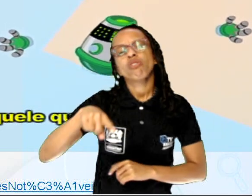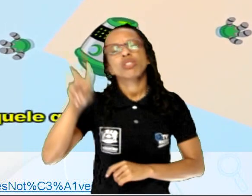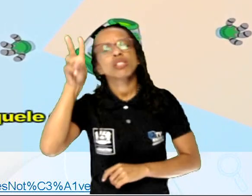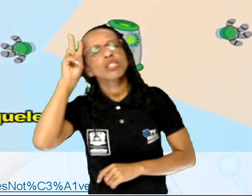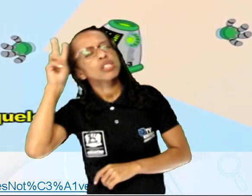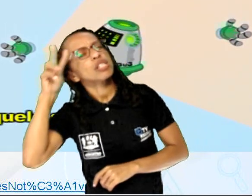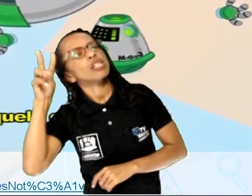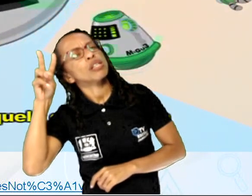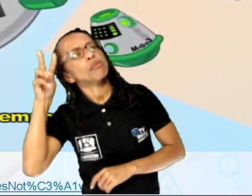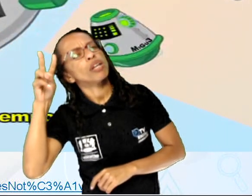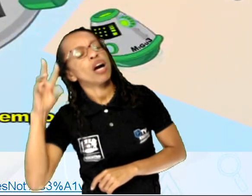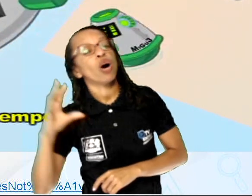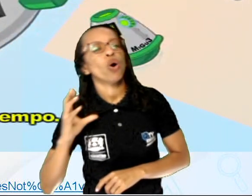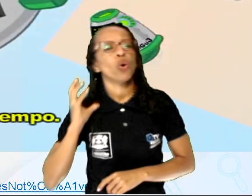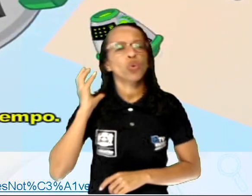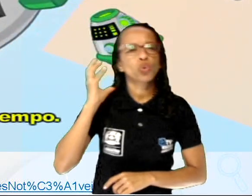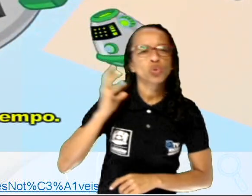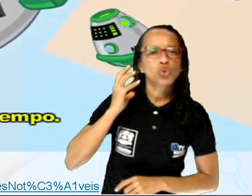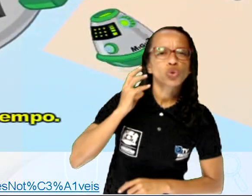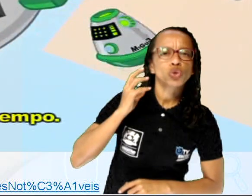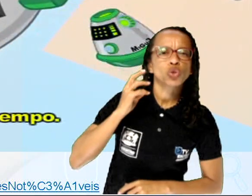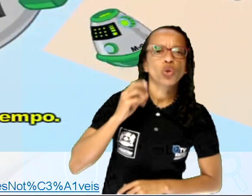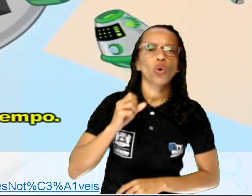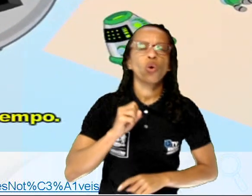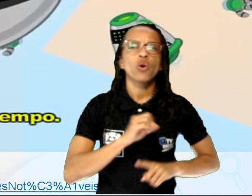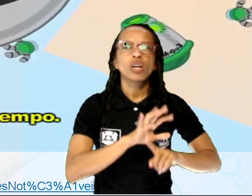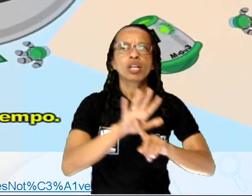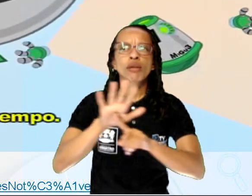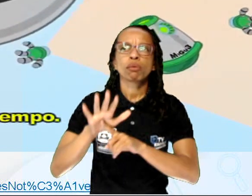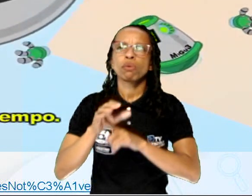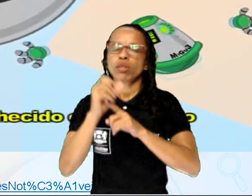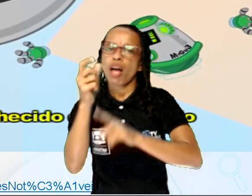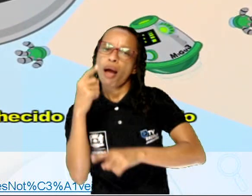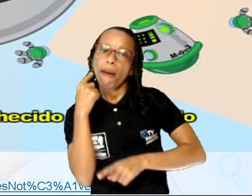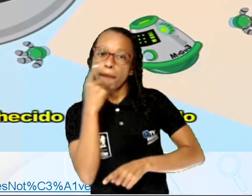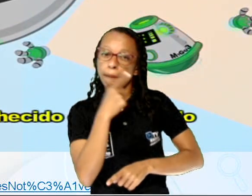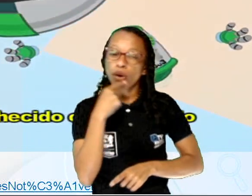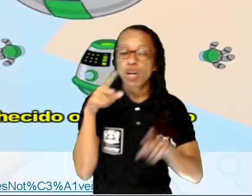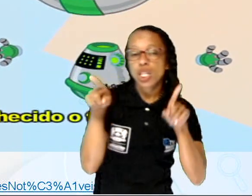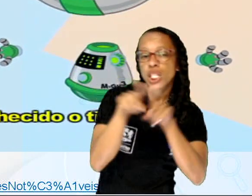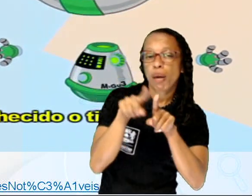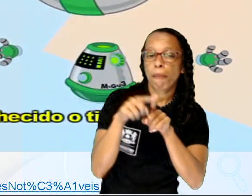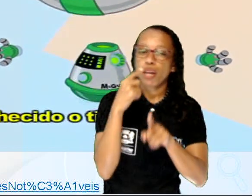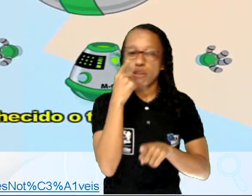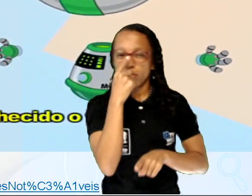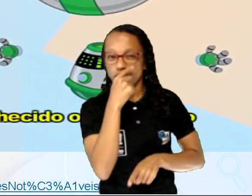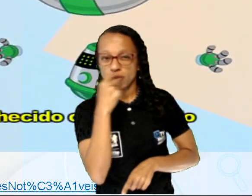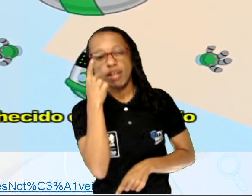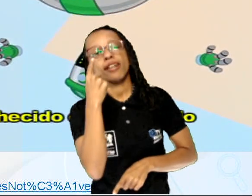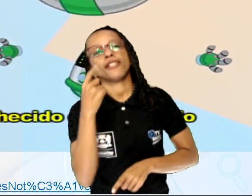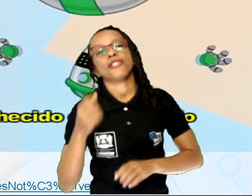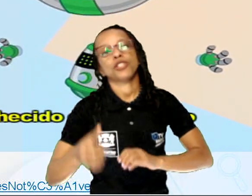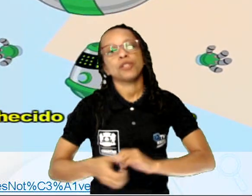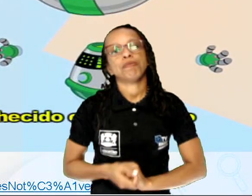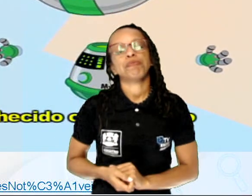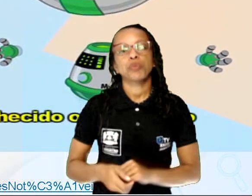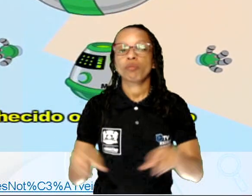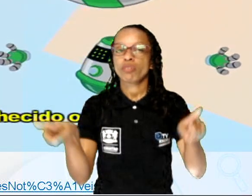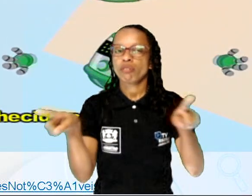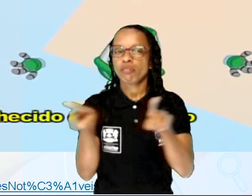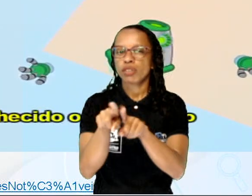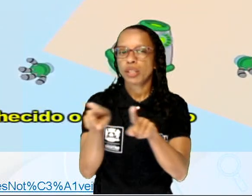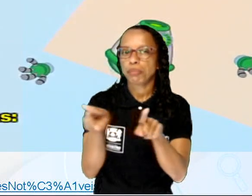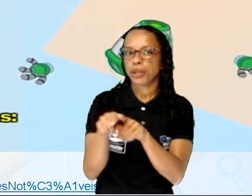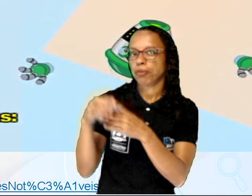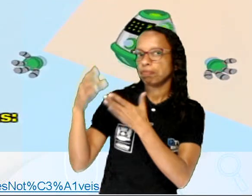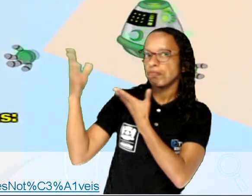nasal é aquele que sai pela boca e pelo nariz ao mesmo tempo. Esse acento fonético, como também é conhecido, o